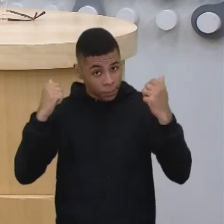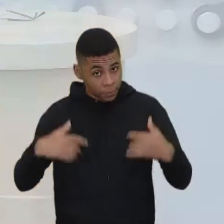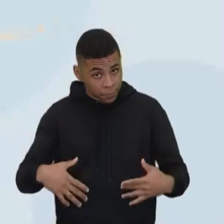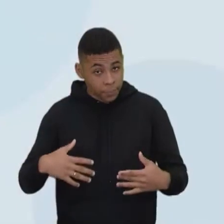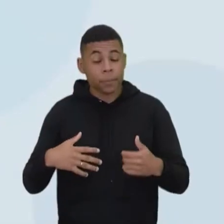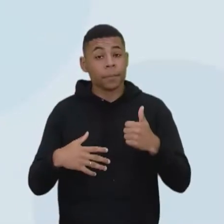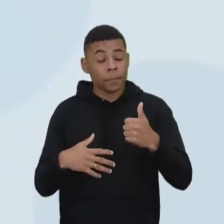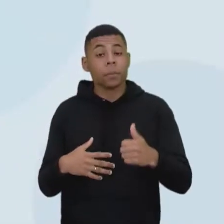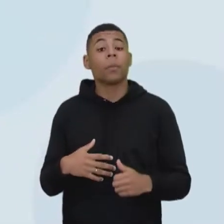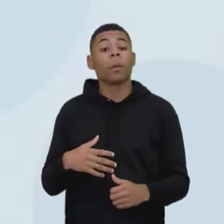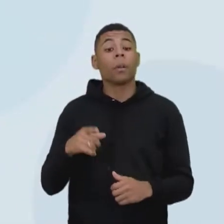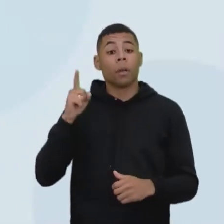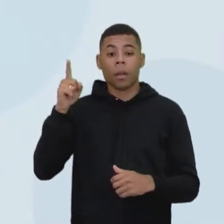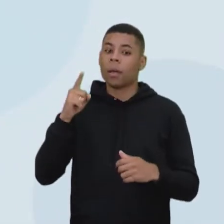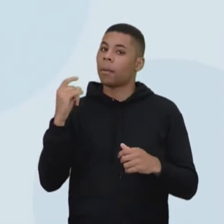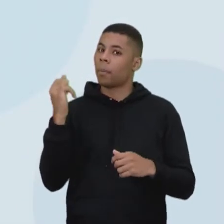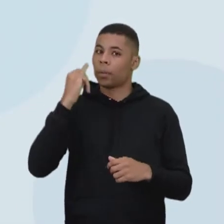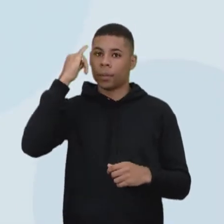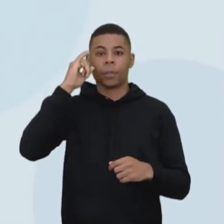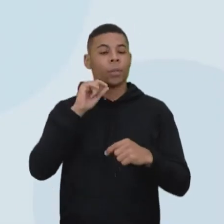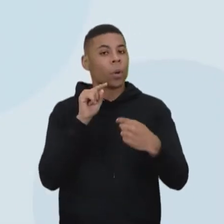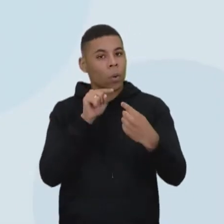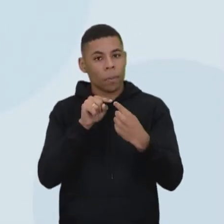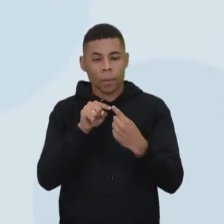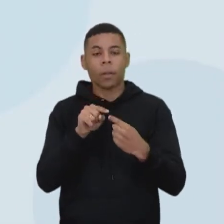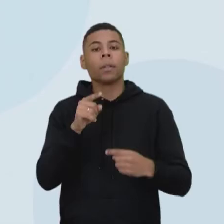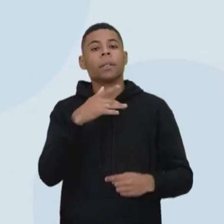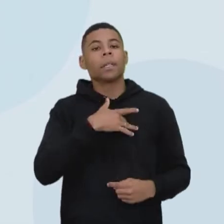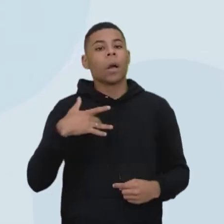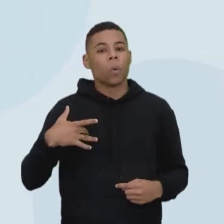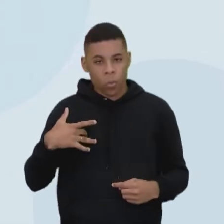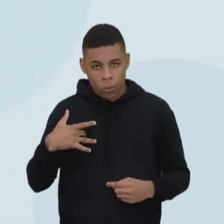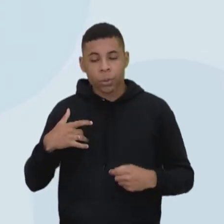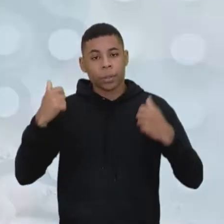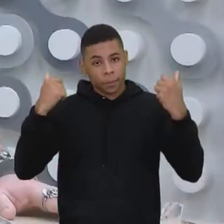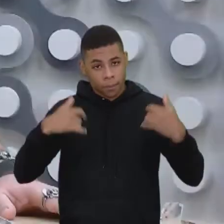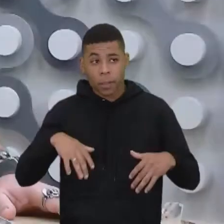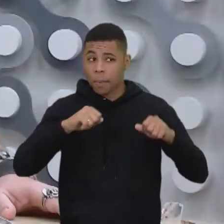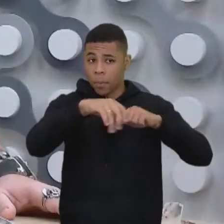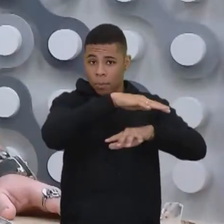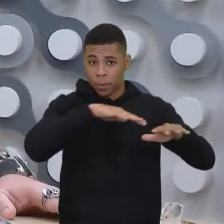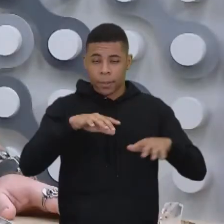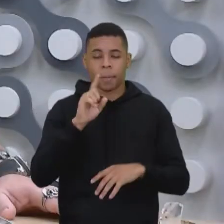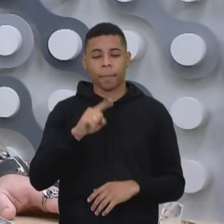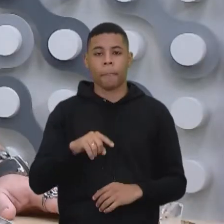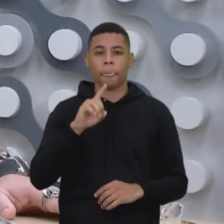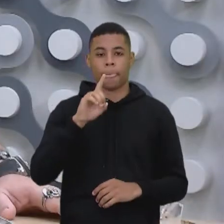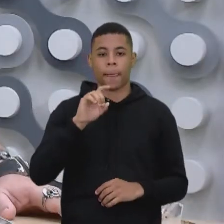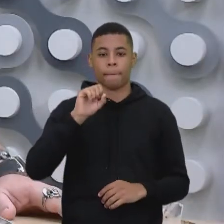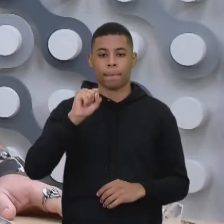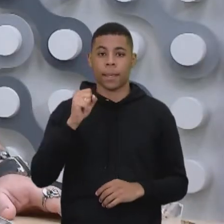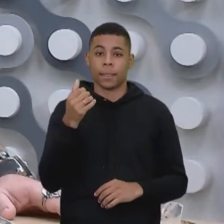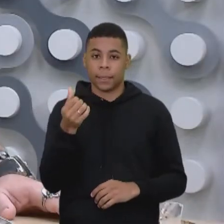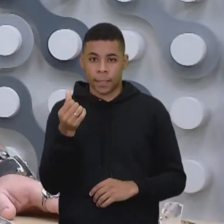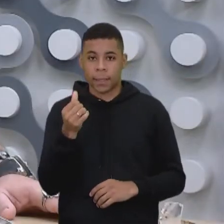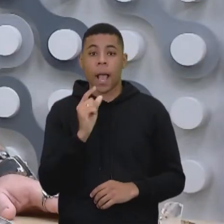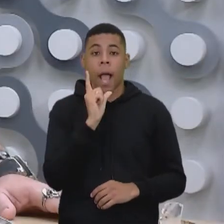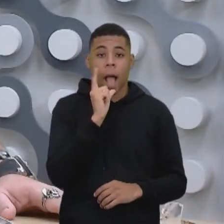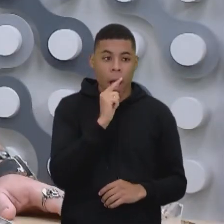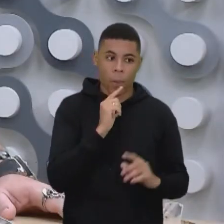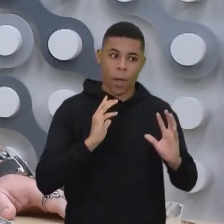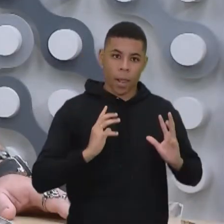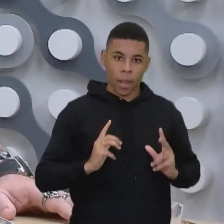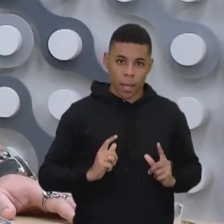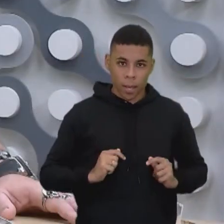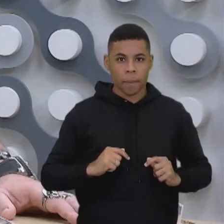questão populacional, né? Tem muito a ver com a questão da saúde, que é o DS6, água limpa e